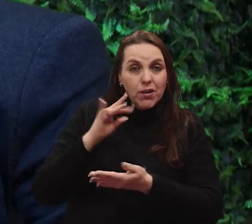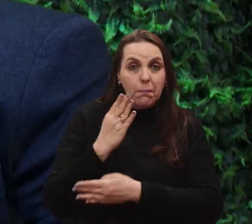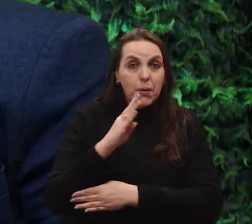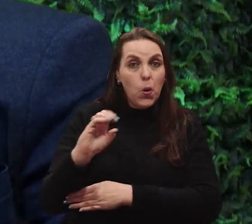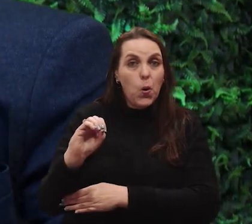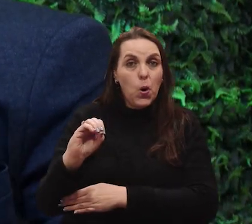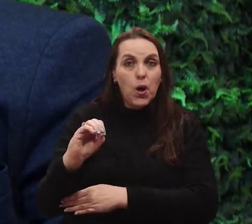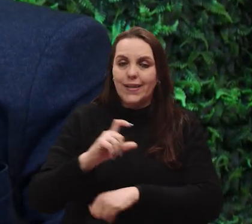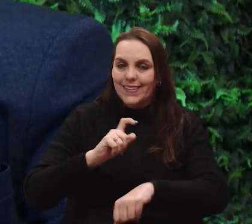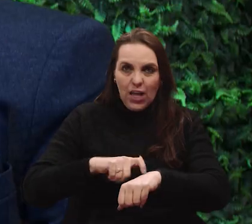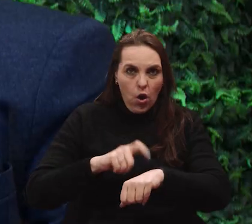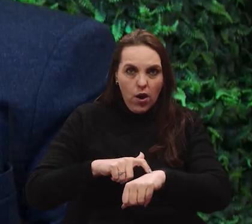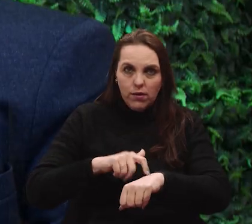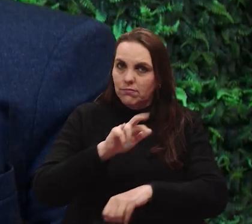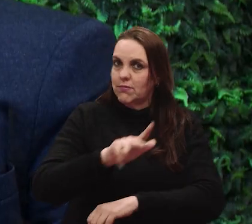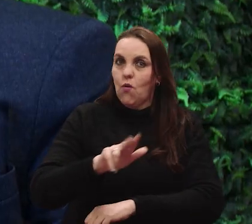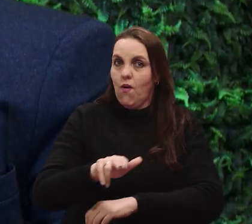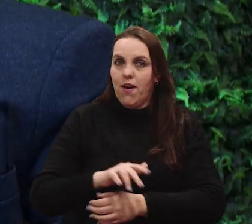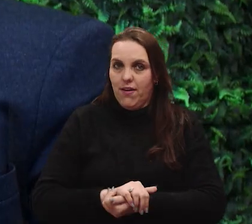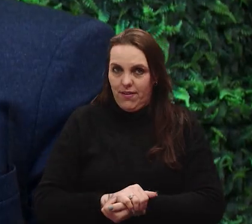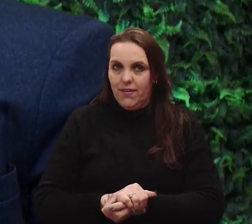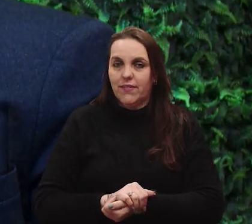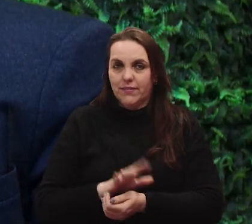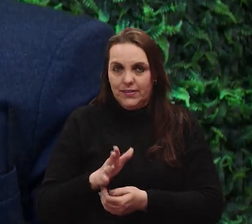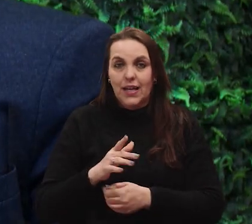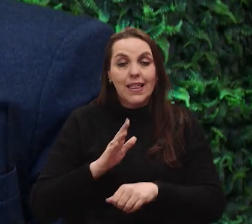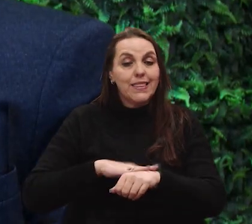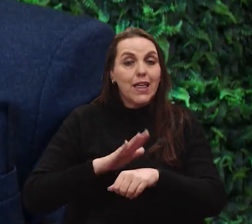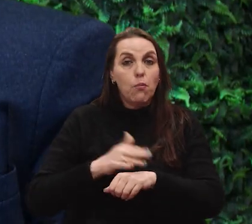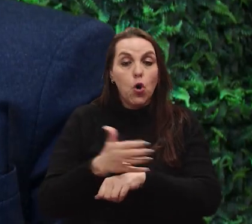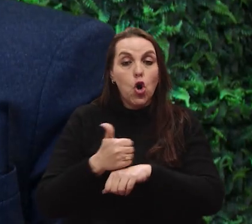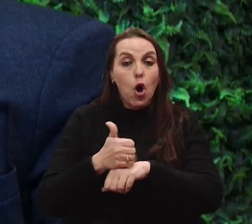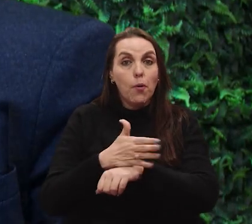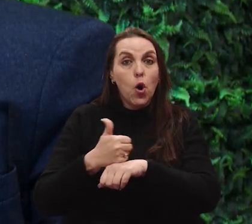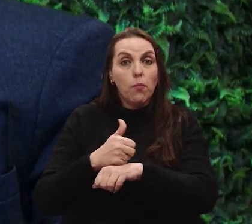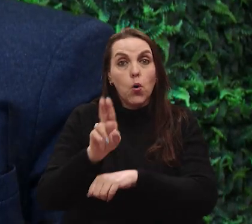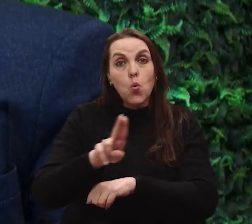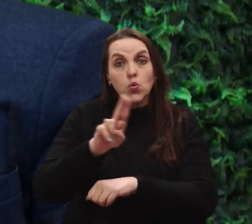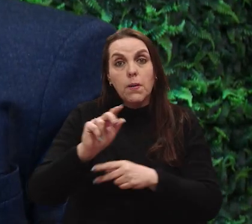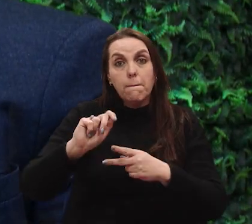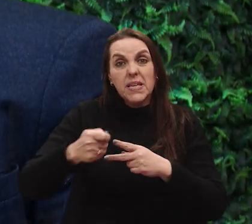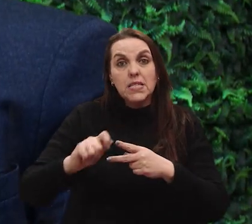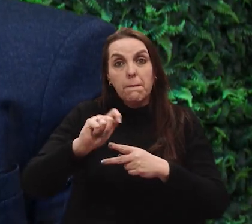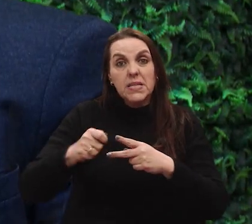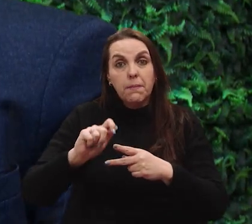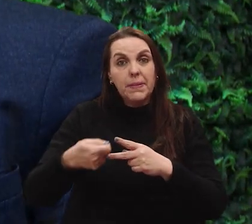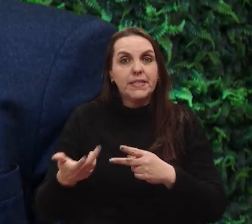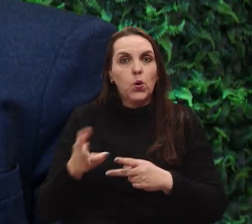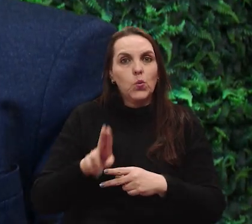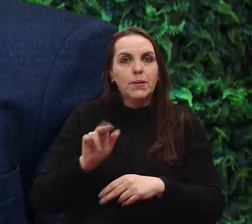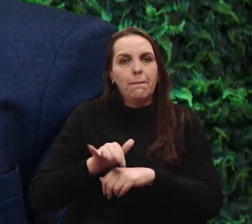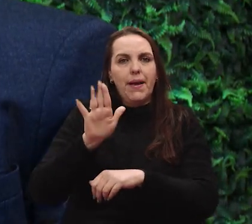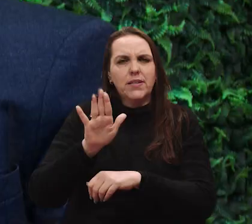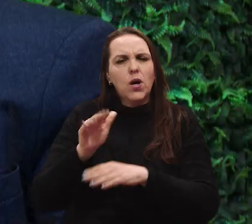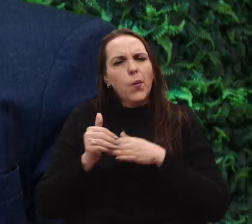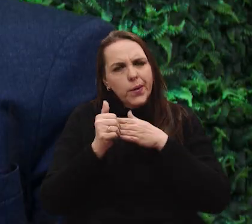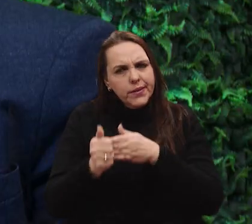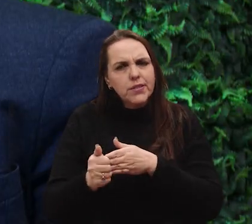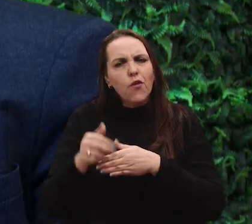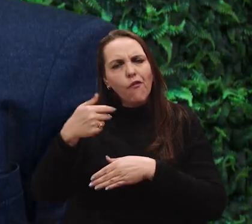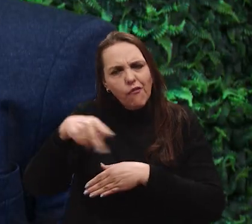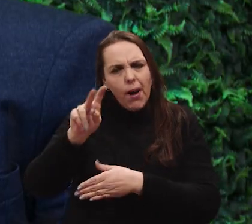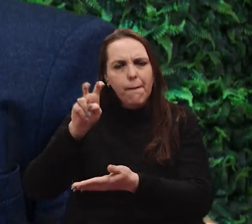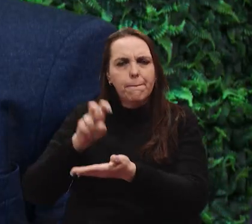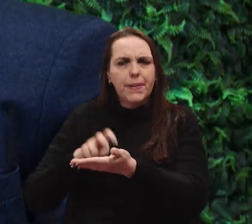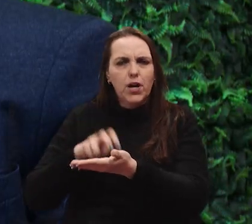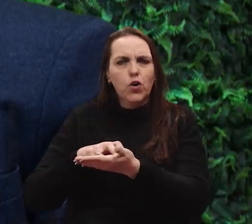BO, não é na hora que valida. E é o tempo do golpista usar mais vezes o teu Pix. Então, nós orientamos, vai no banco, vai na tua